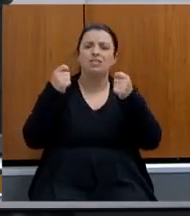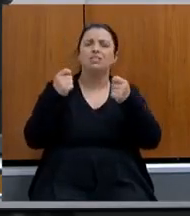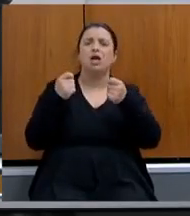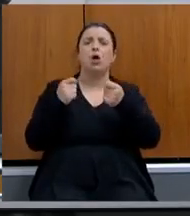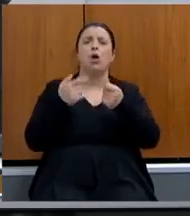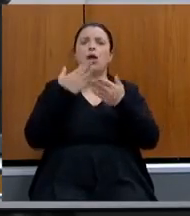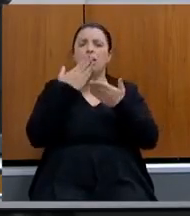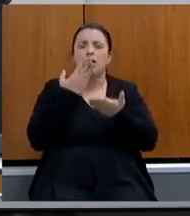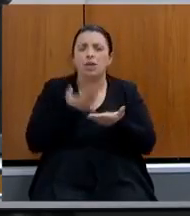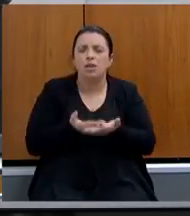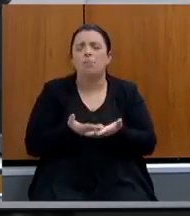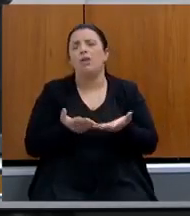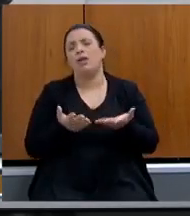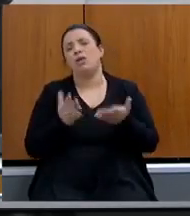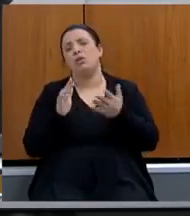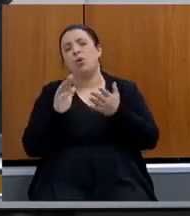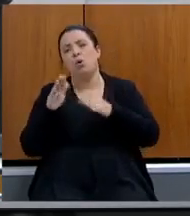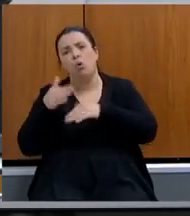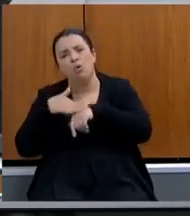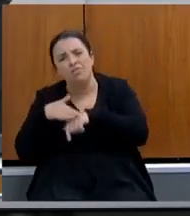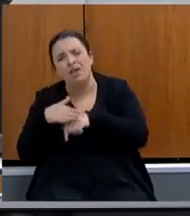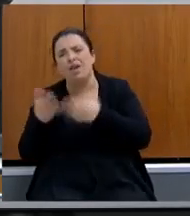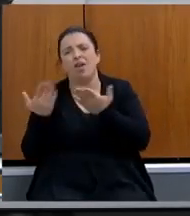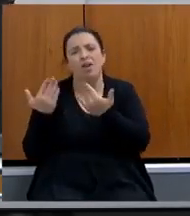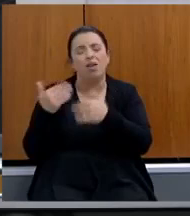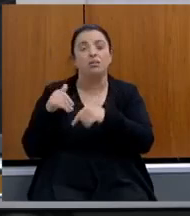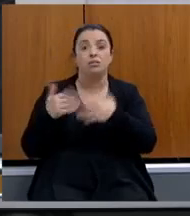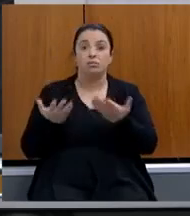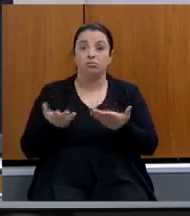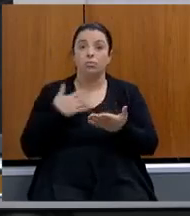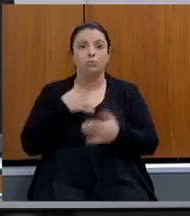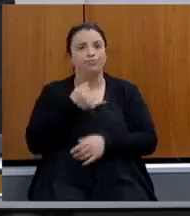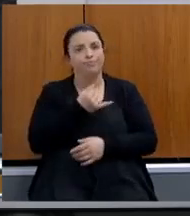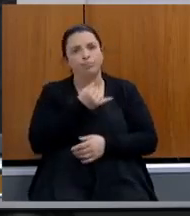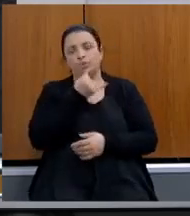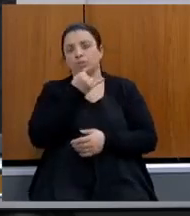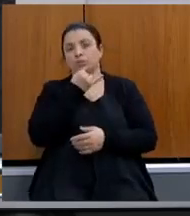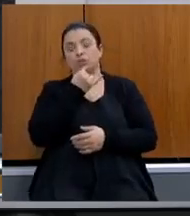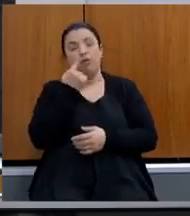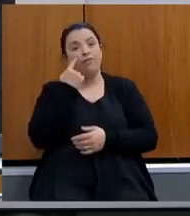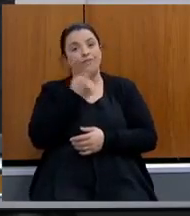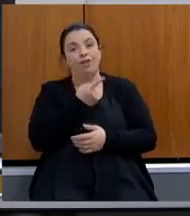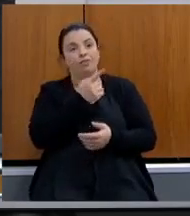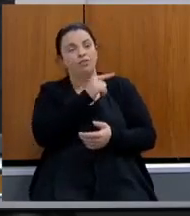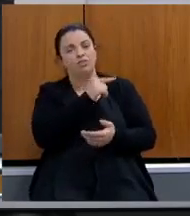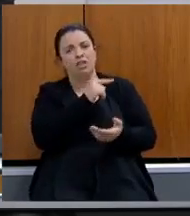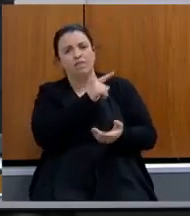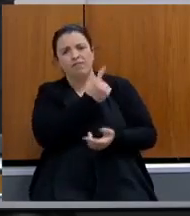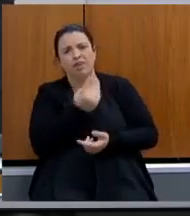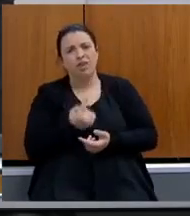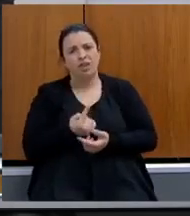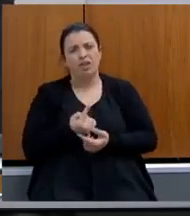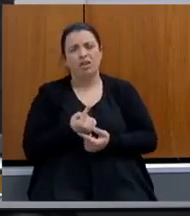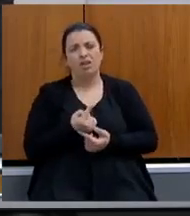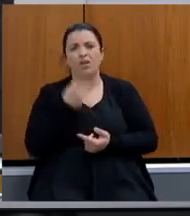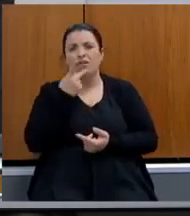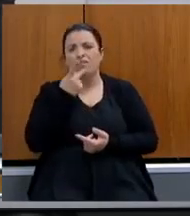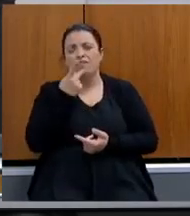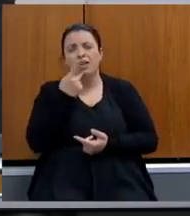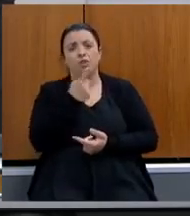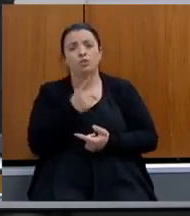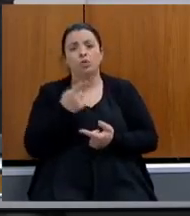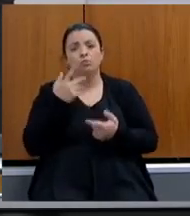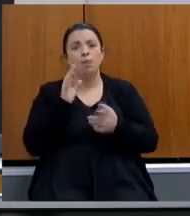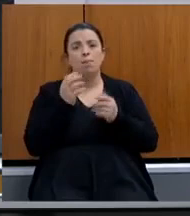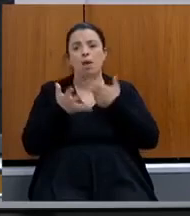conversas Enfim então assim é muito triste ver que a senhora vem aqui e fala com